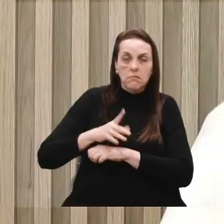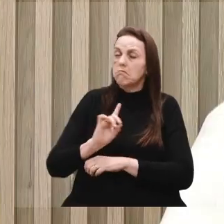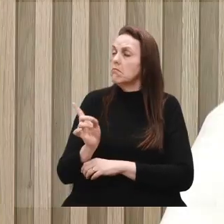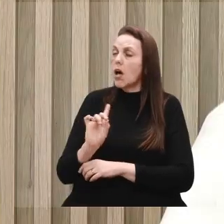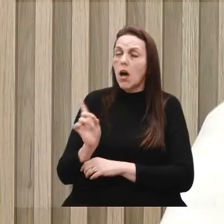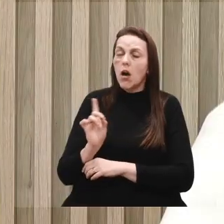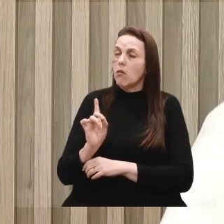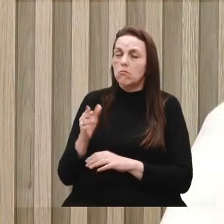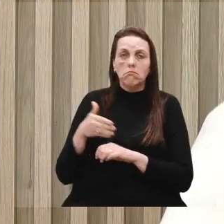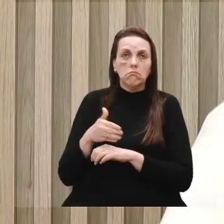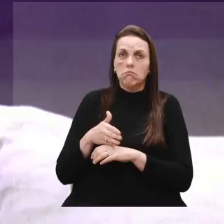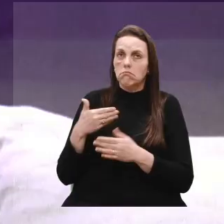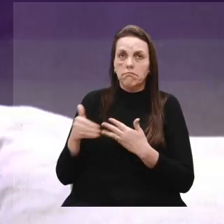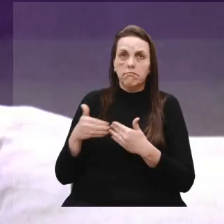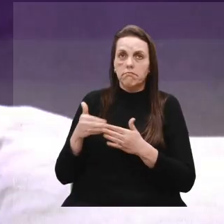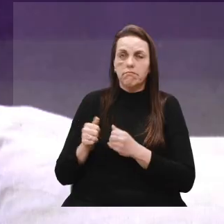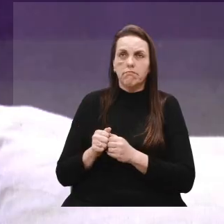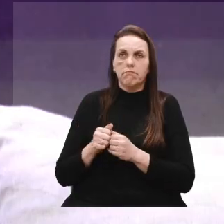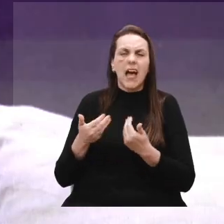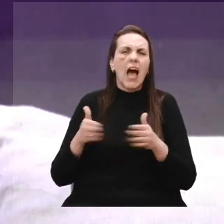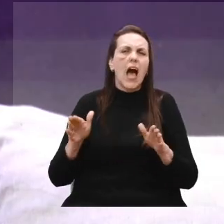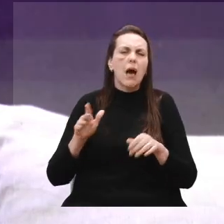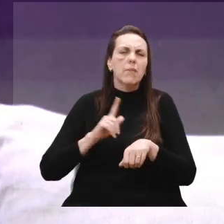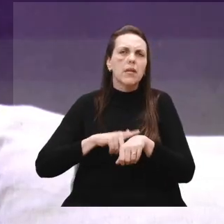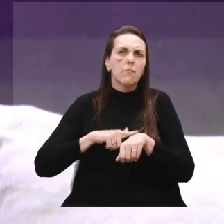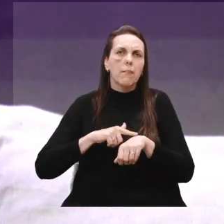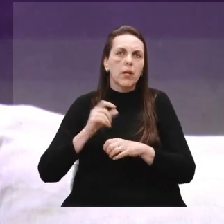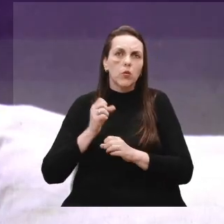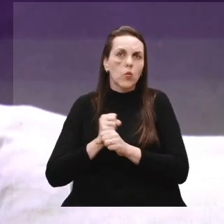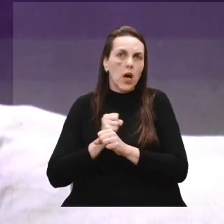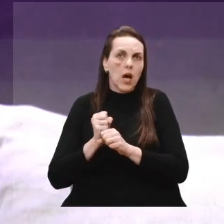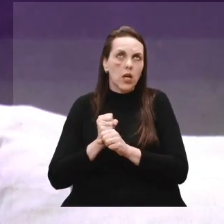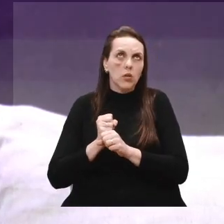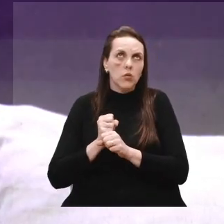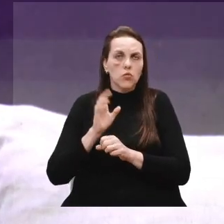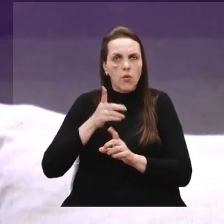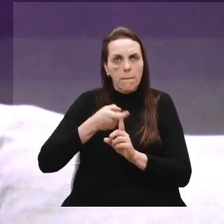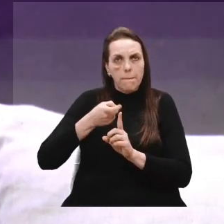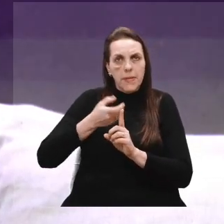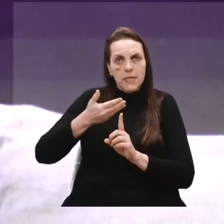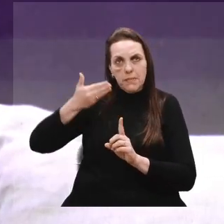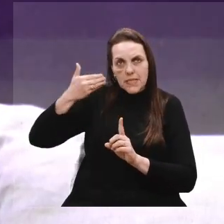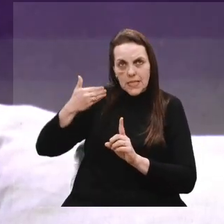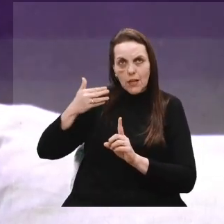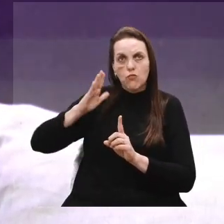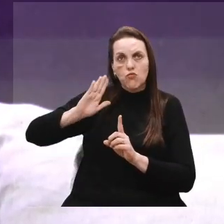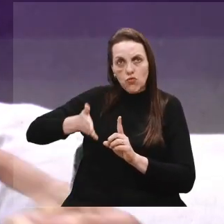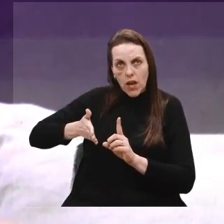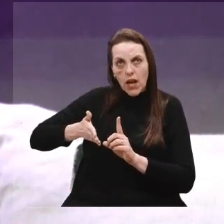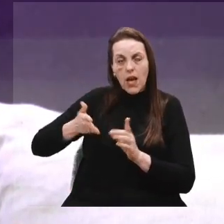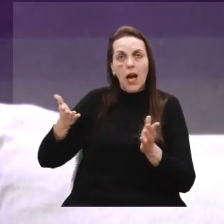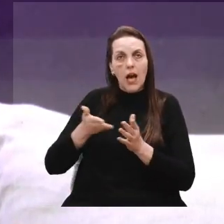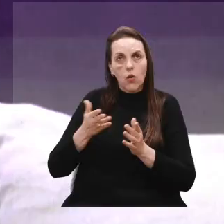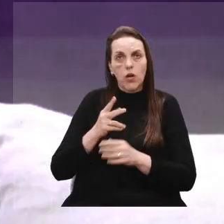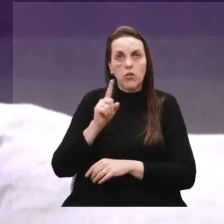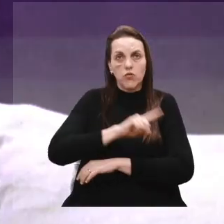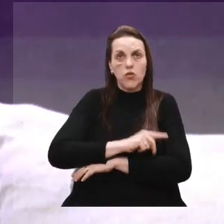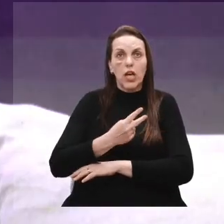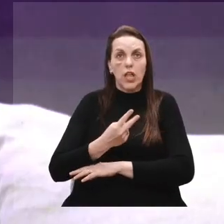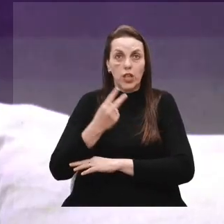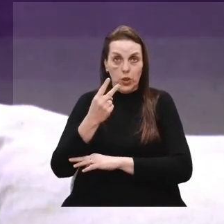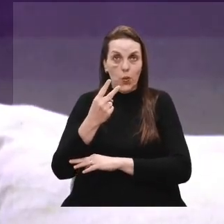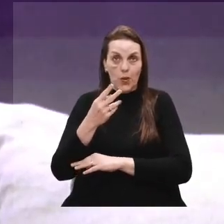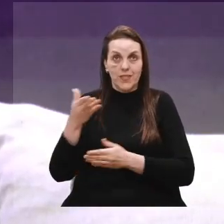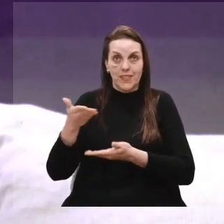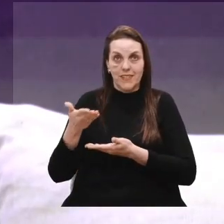abre quantas vezes por ano? Olha, esse ano a gente já fez foi mês passado. A gente fez esse ano. Né? E agora a gente vai fazer dia 2